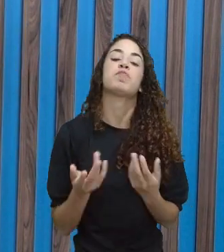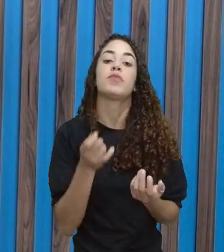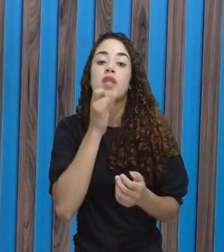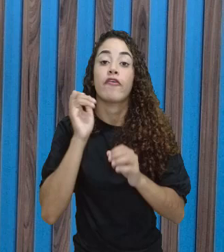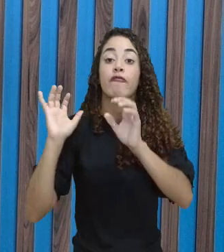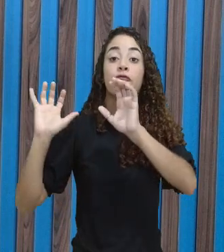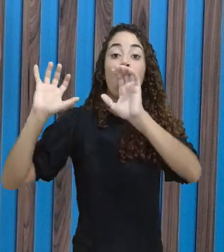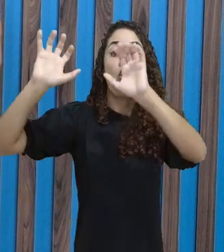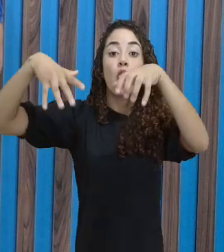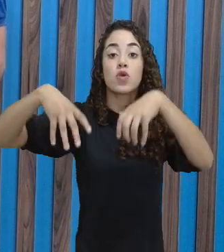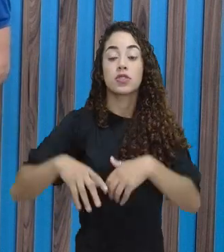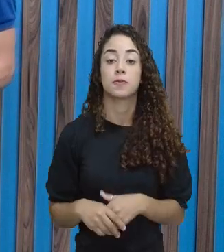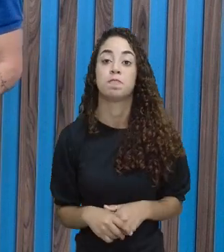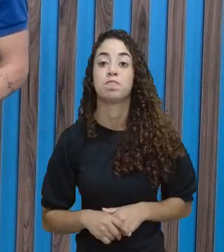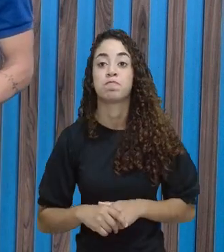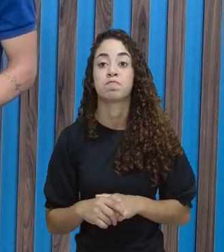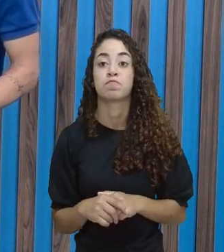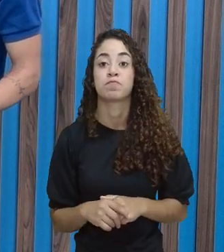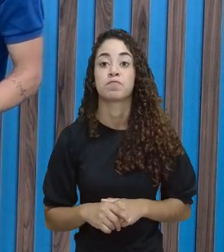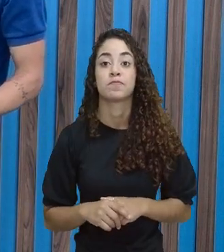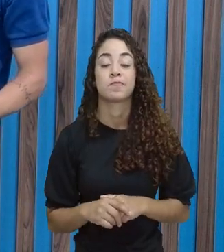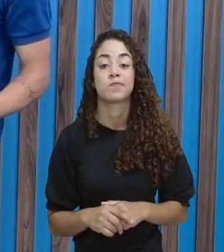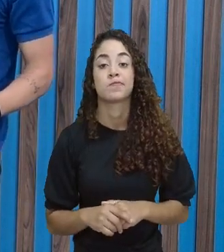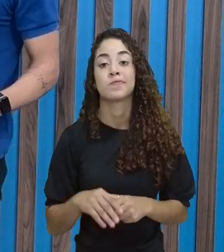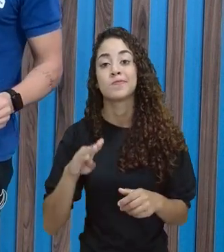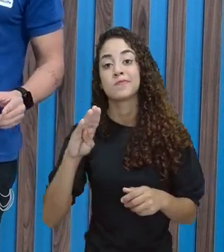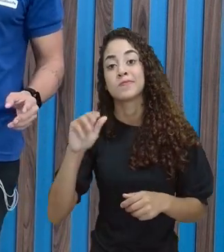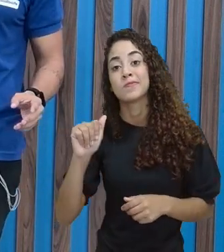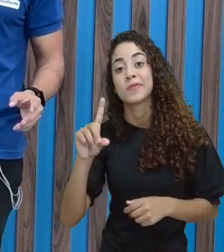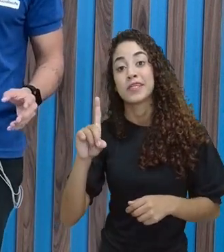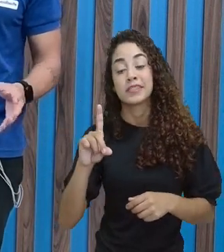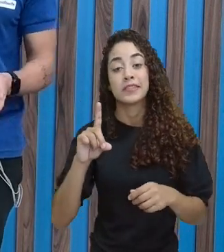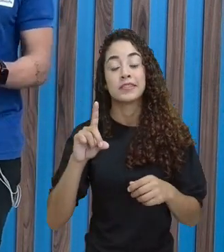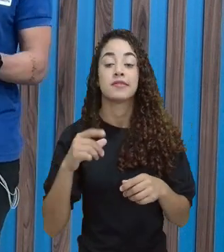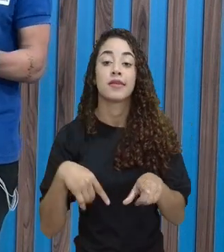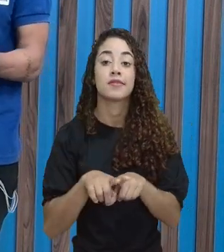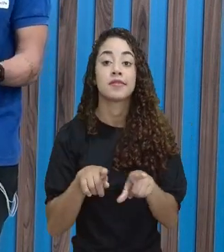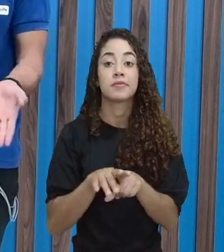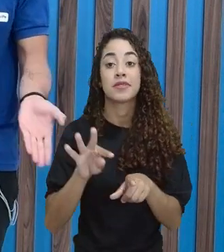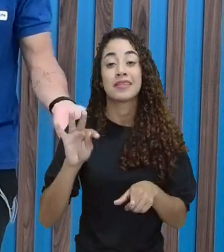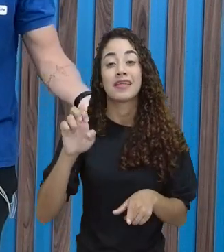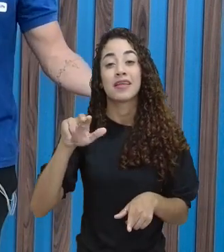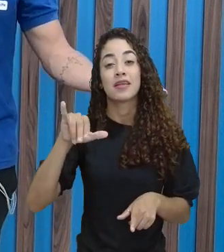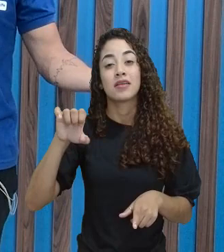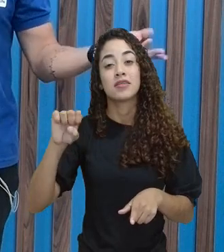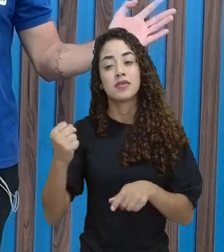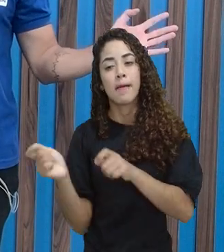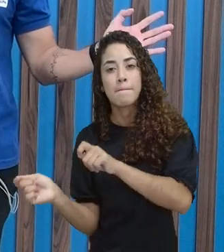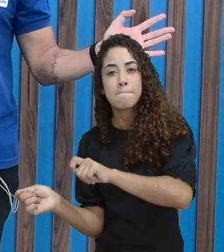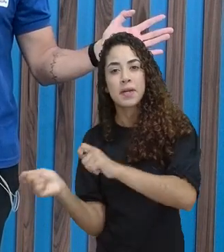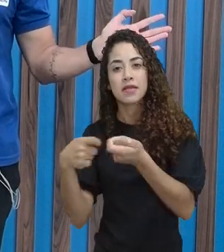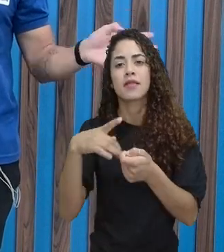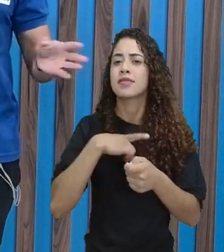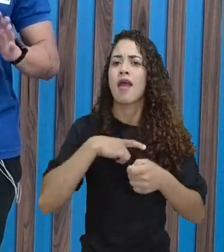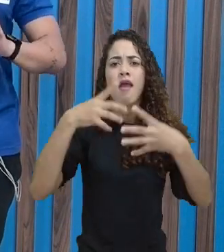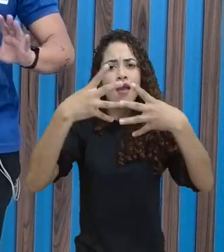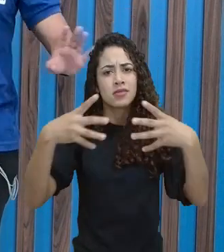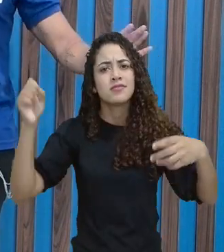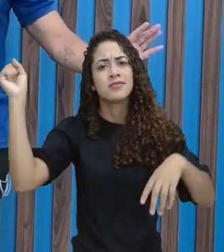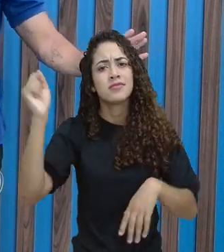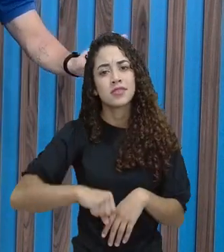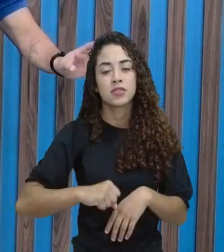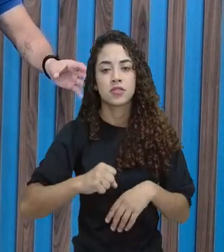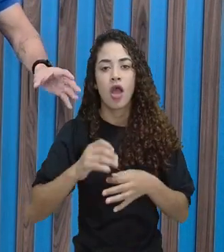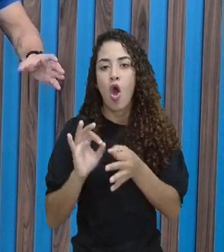vôlei, né, no badminton e no tênis, a gente tem aí sempre uma rede em